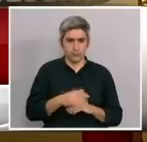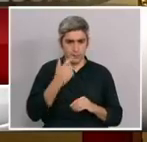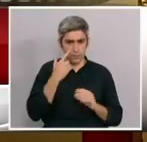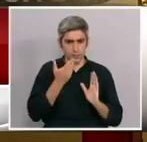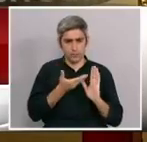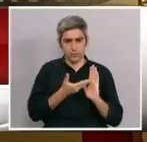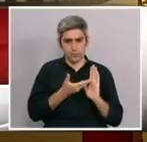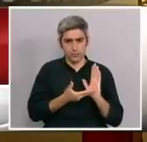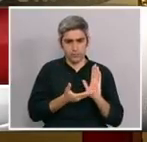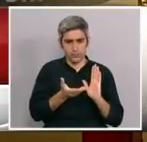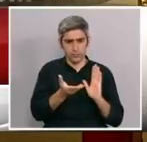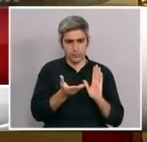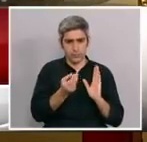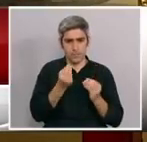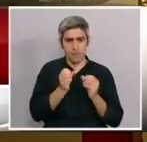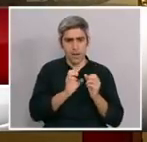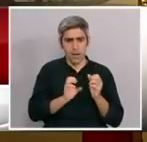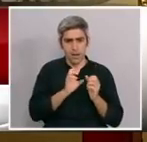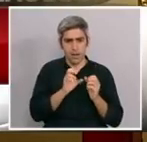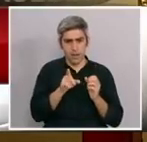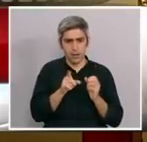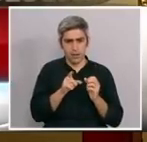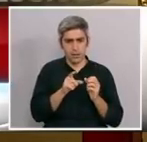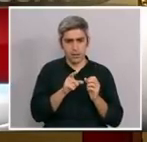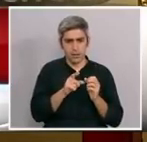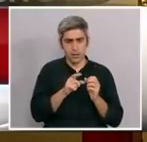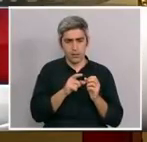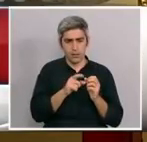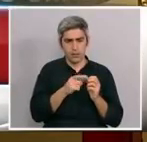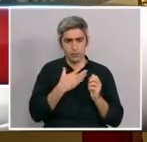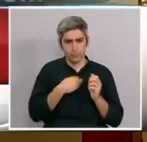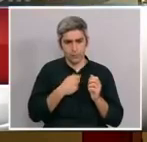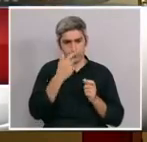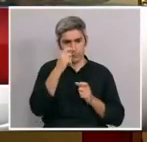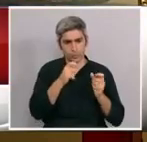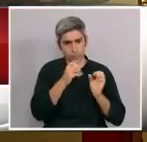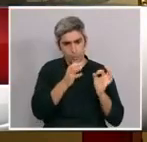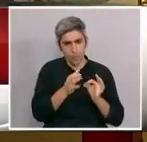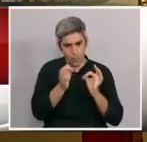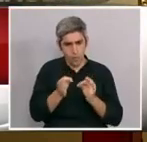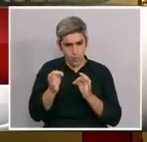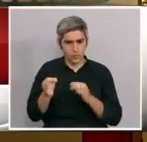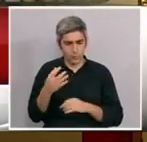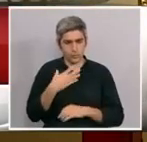aqui? A maneira como ele... Como ele gostava das pessoas.